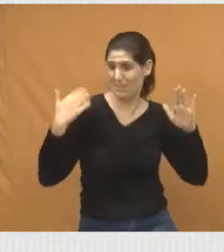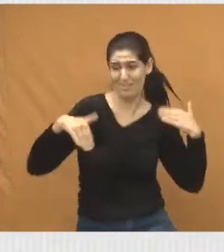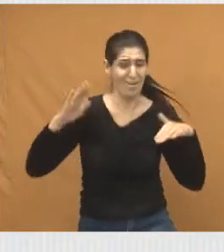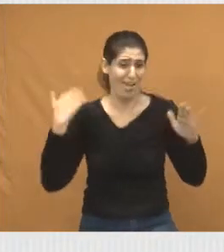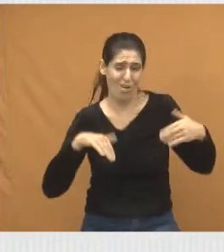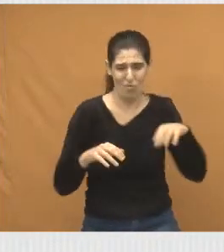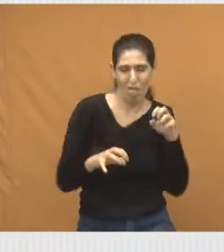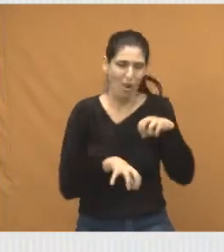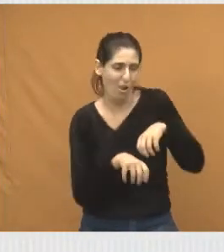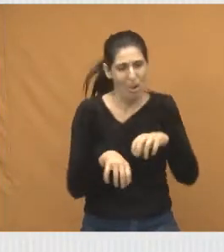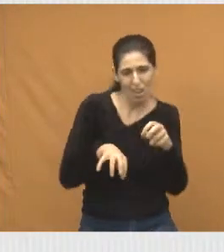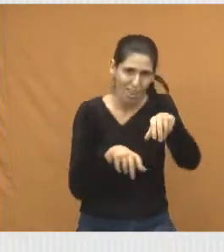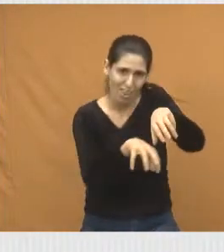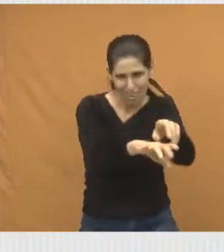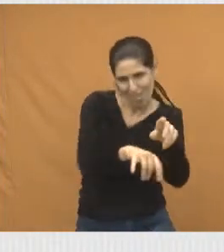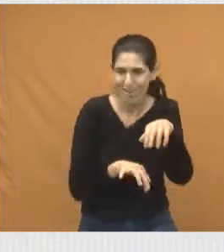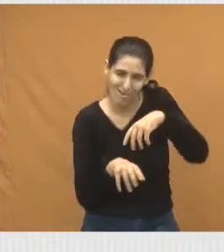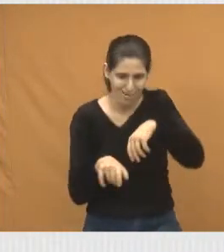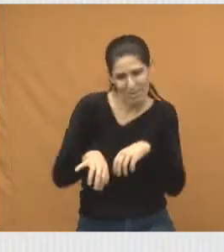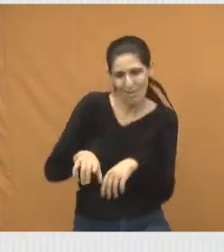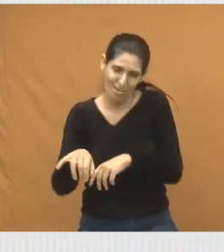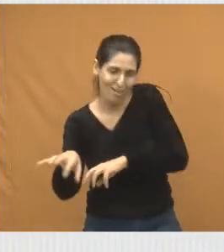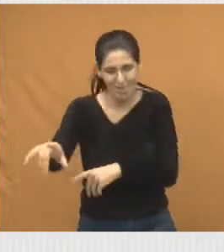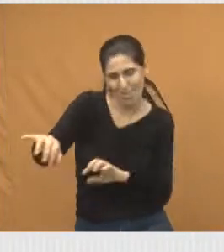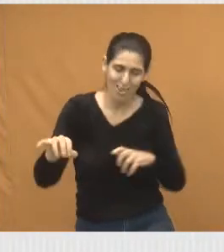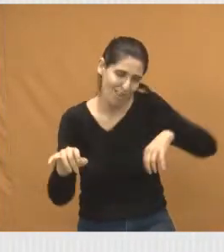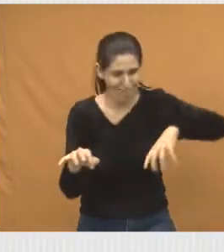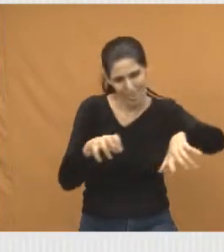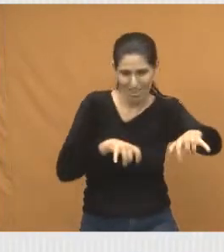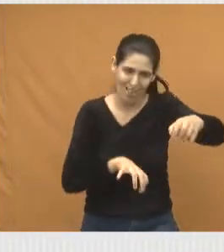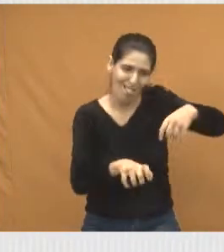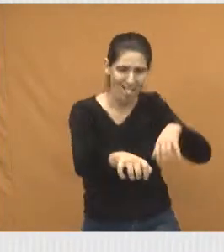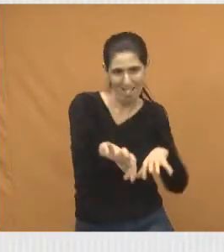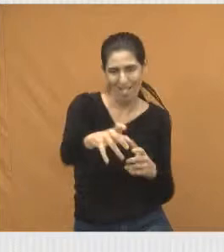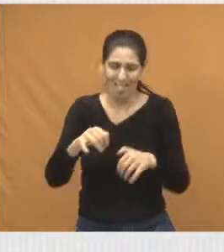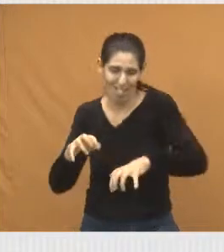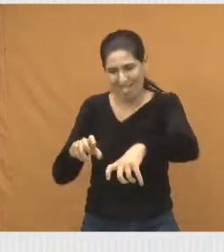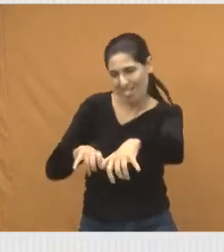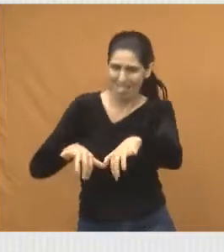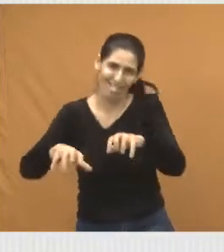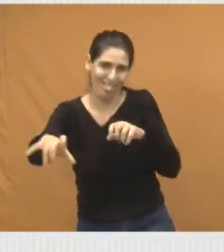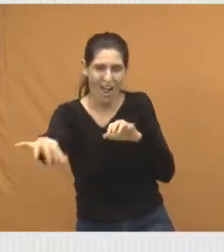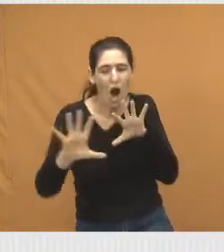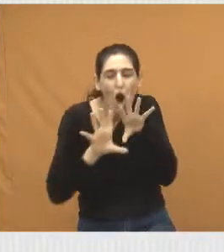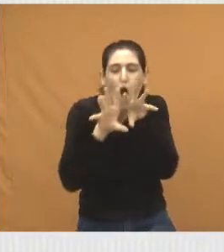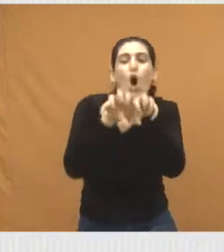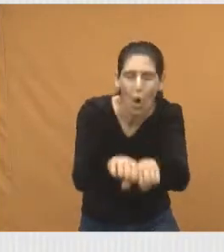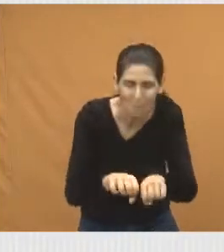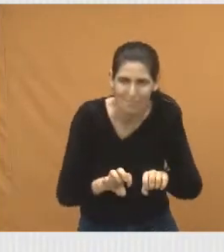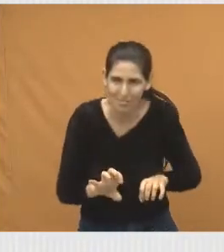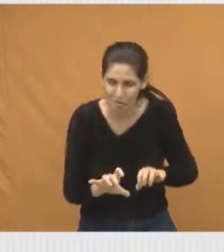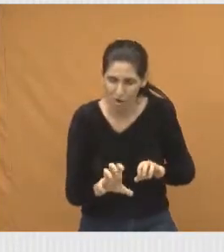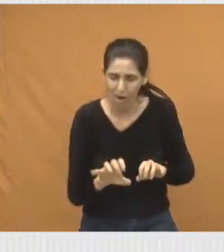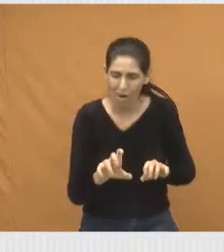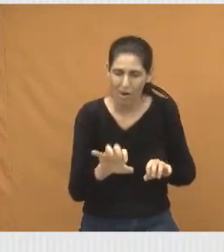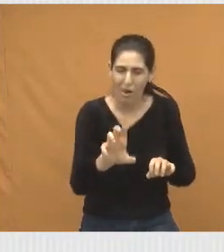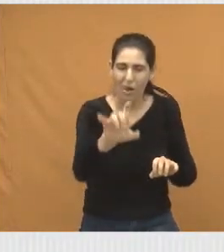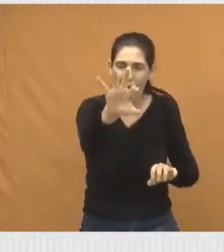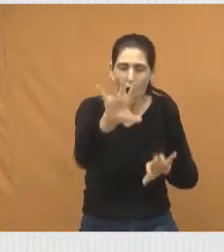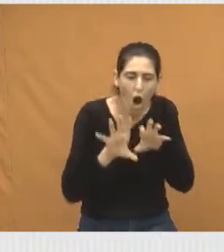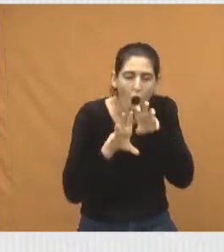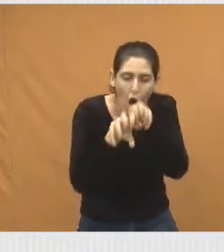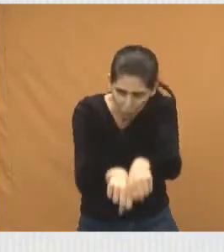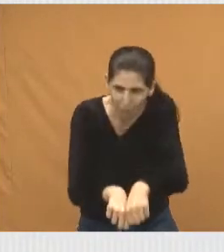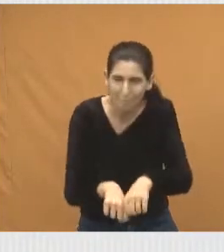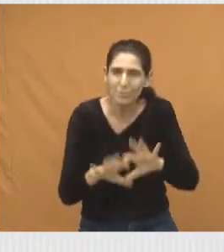de manhã, quando é de tarde, ela recorre aqui no meu quintal. E ela recorre detonando o que tiver pela frente. Olha que beleza. Então ela não serve só